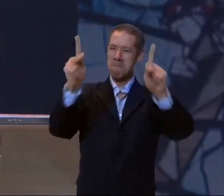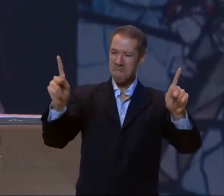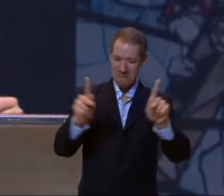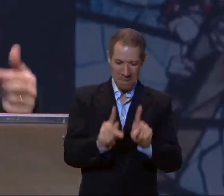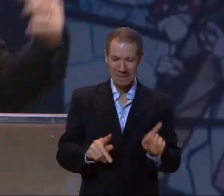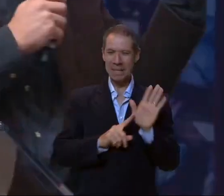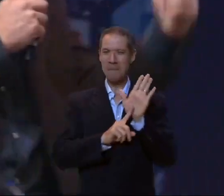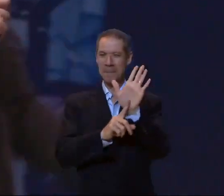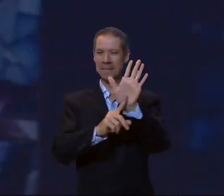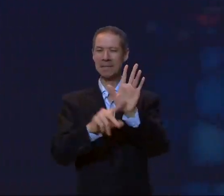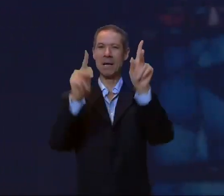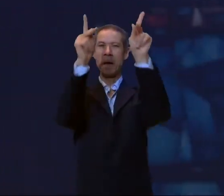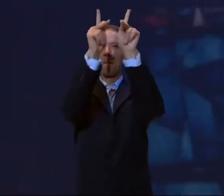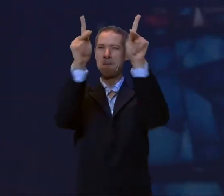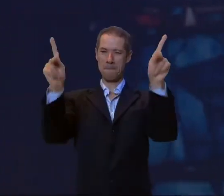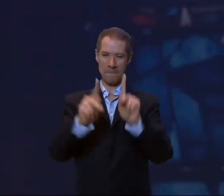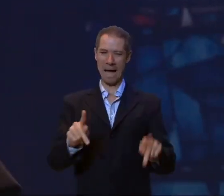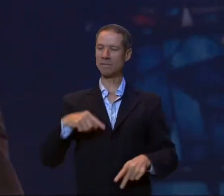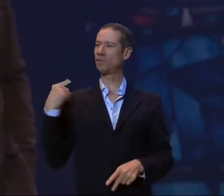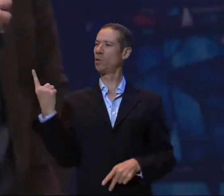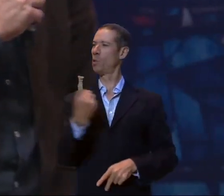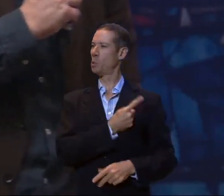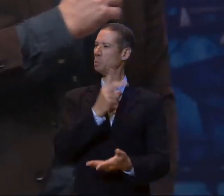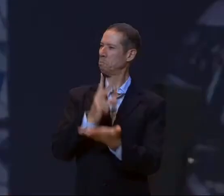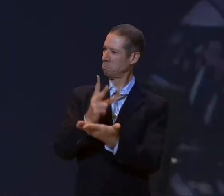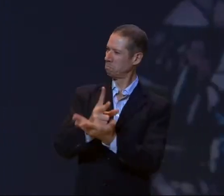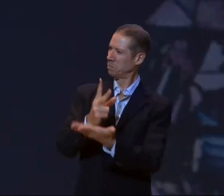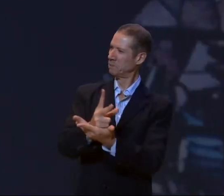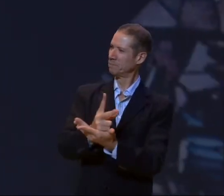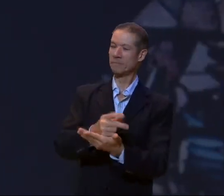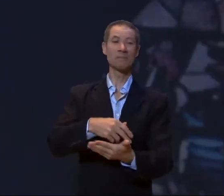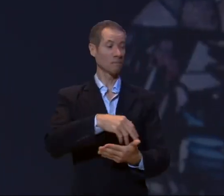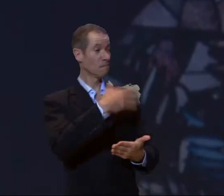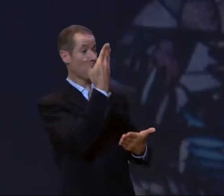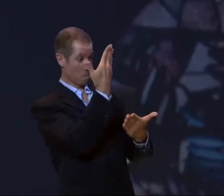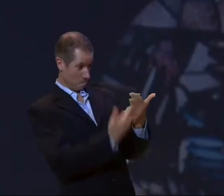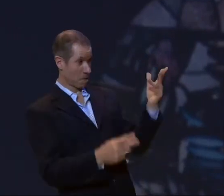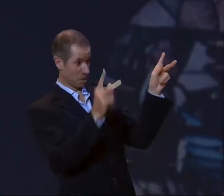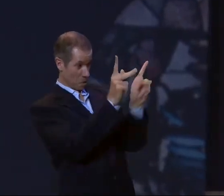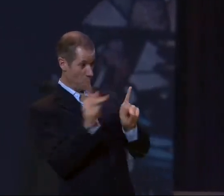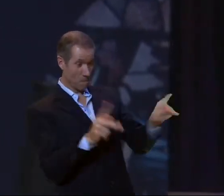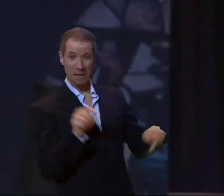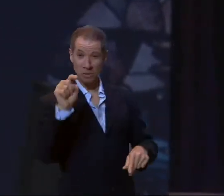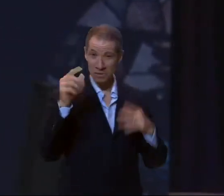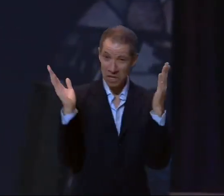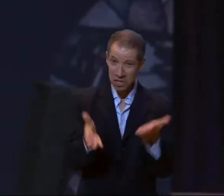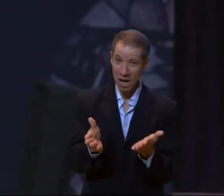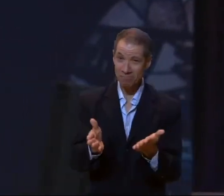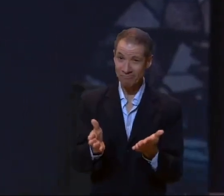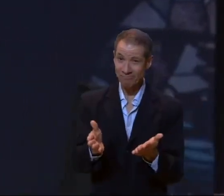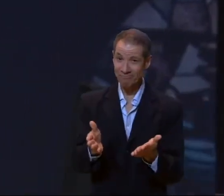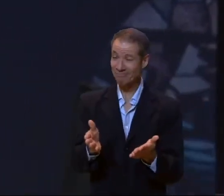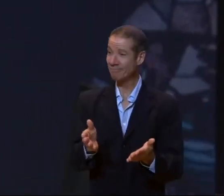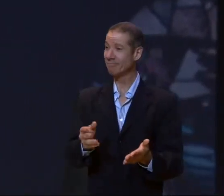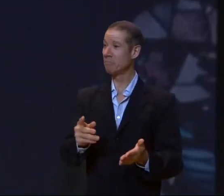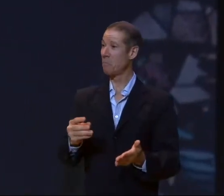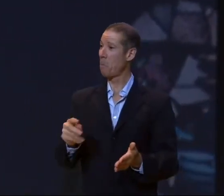representa a paz com nós mesmos. Você já perdeu a paz com você mesmo? Eu já, um monte de